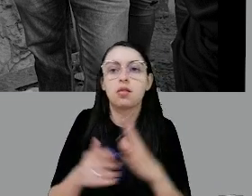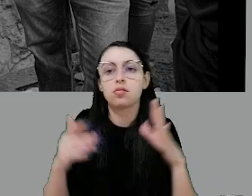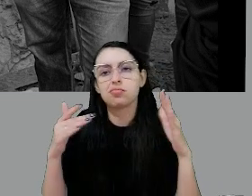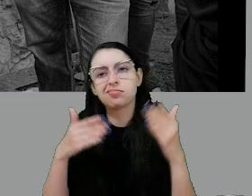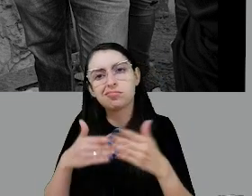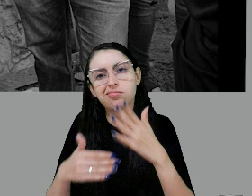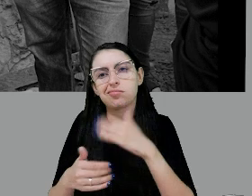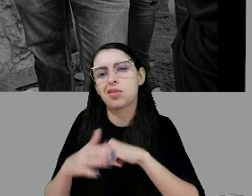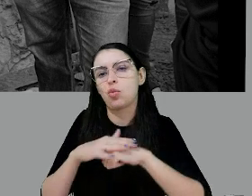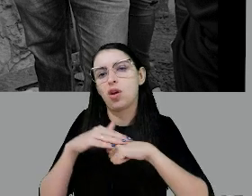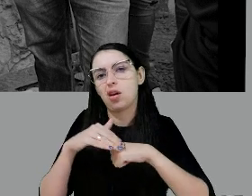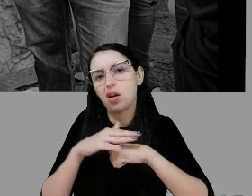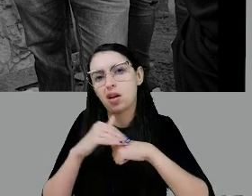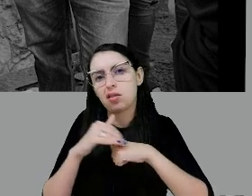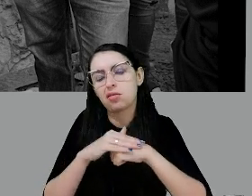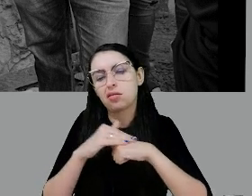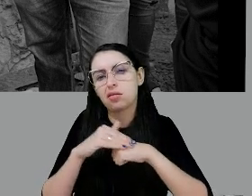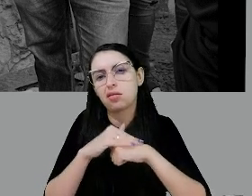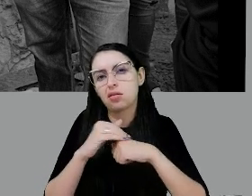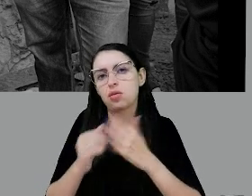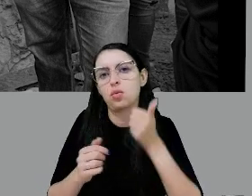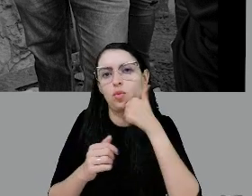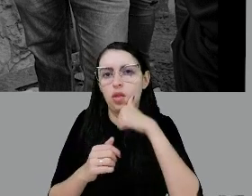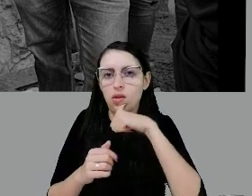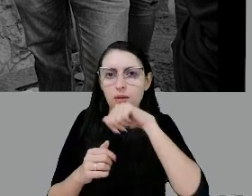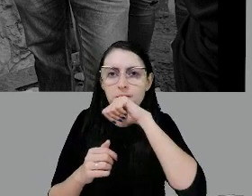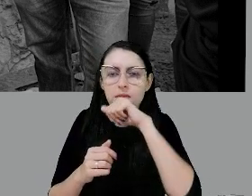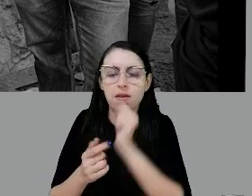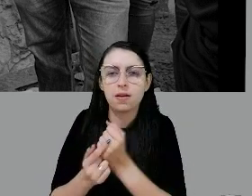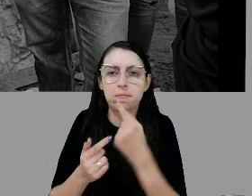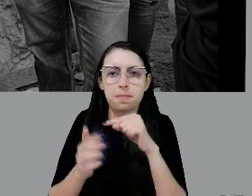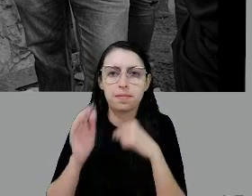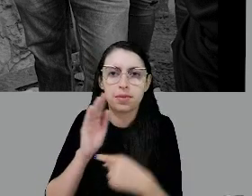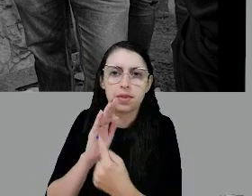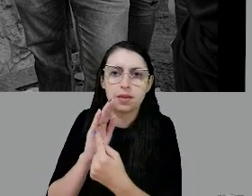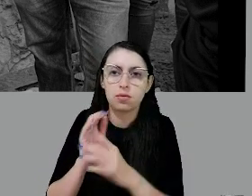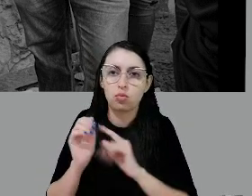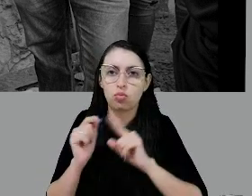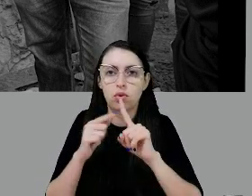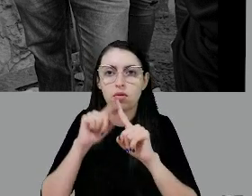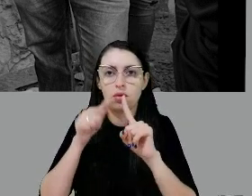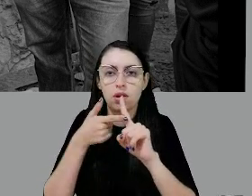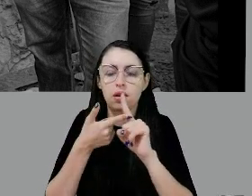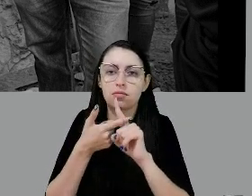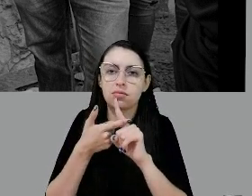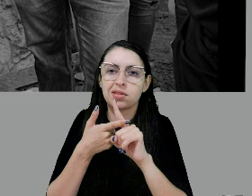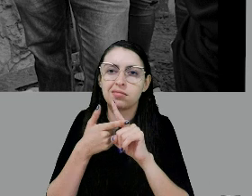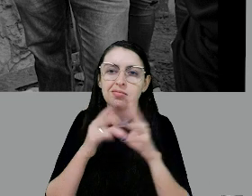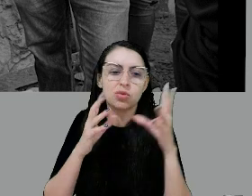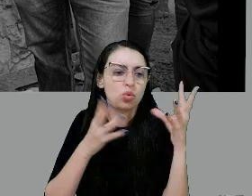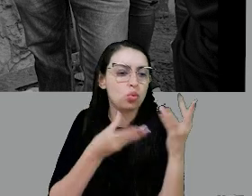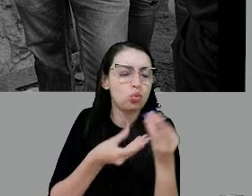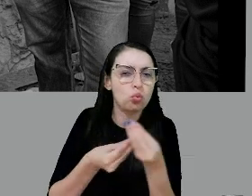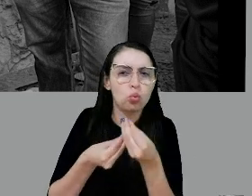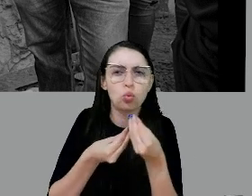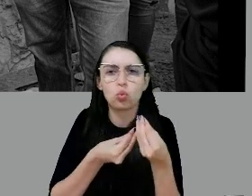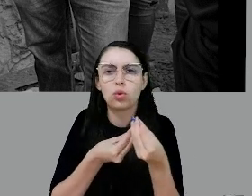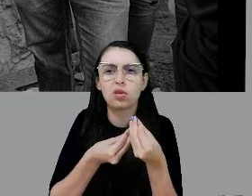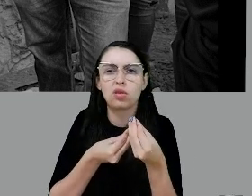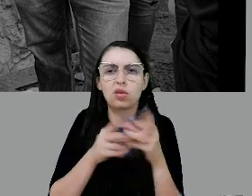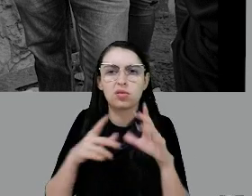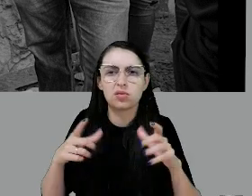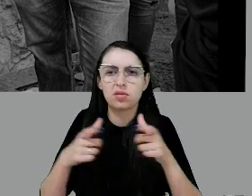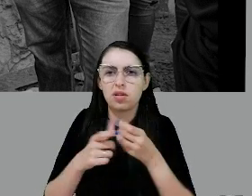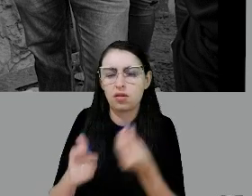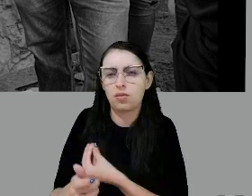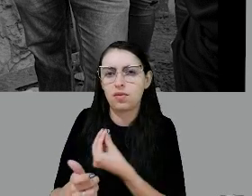pela mãe dele, né? E se vocês olharem na ponta esquerda da foto, tem uma grávida. Então a gente tem todo um ciclo, né?